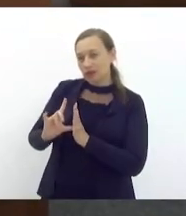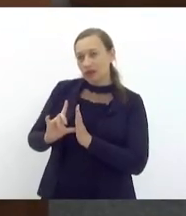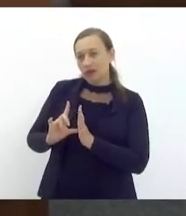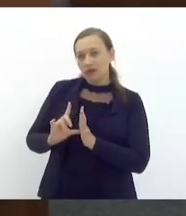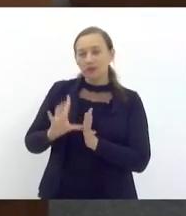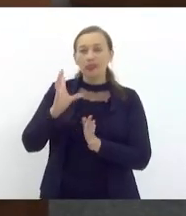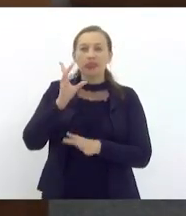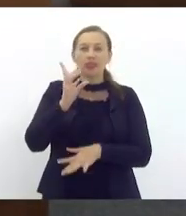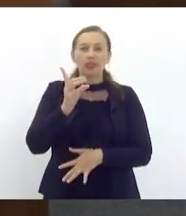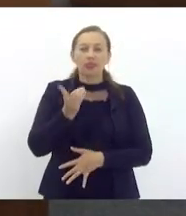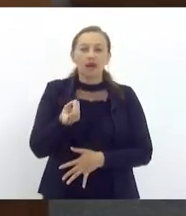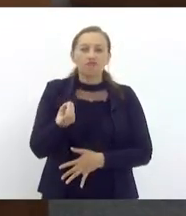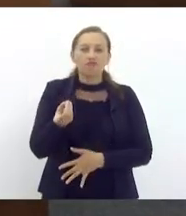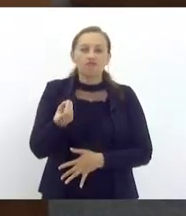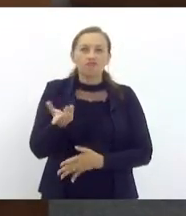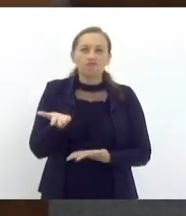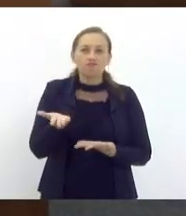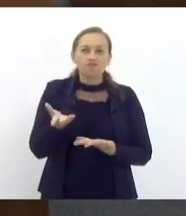da